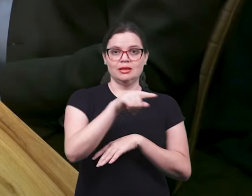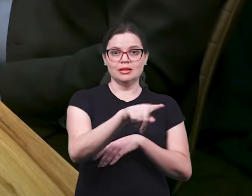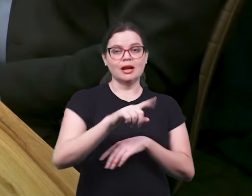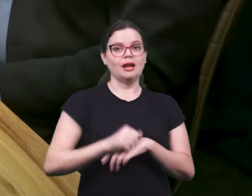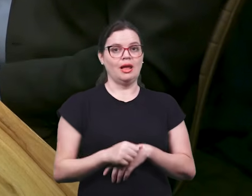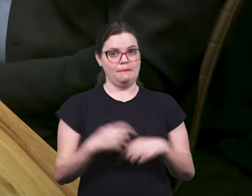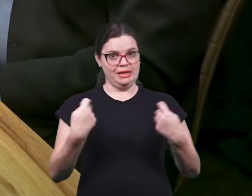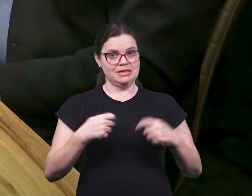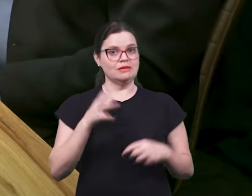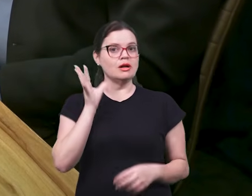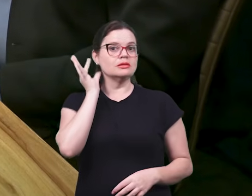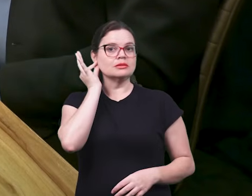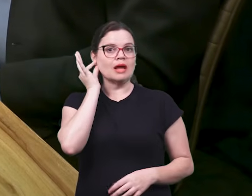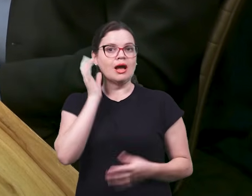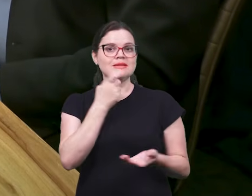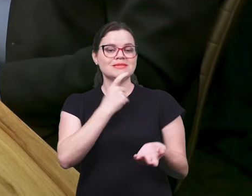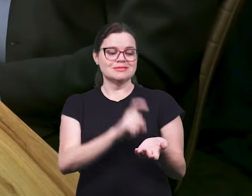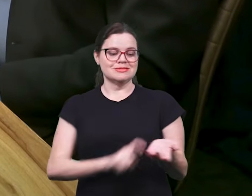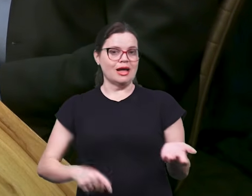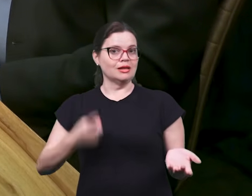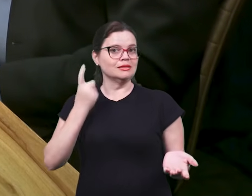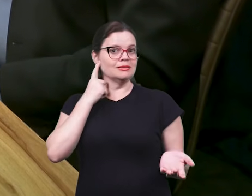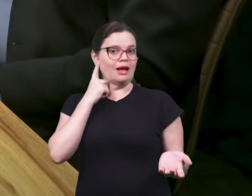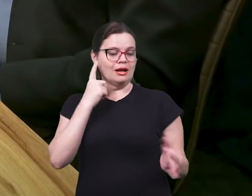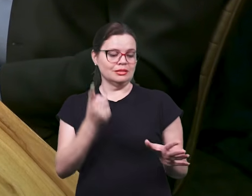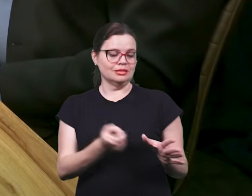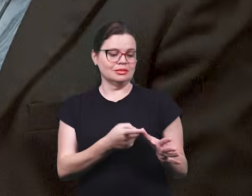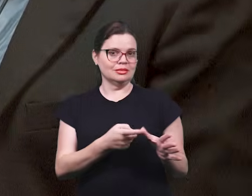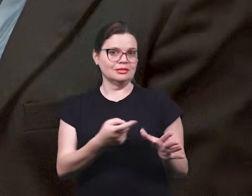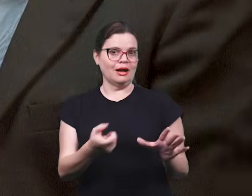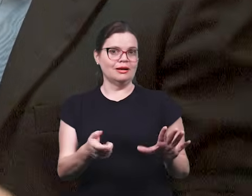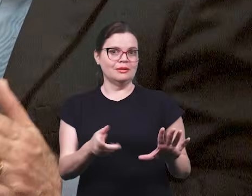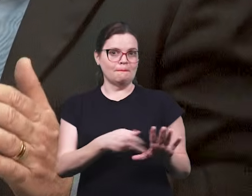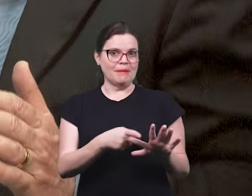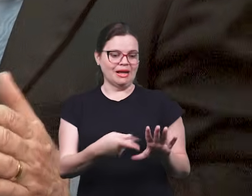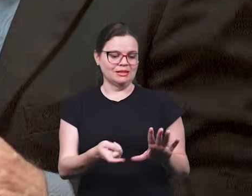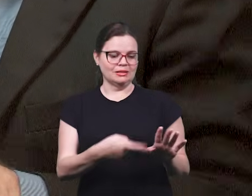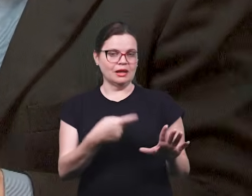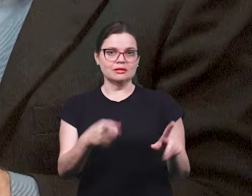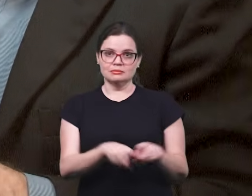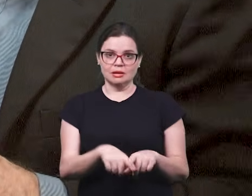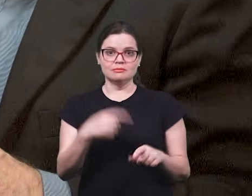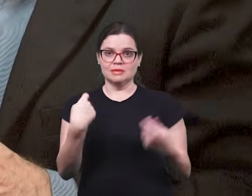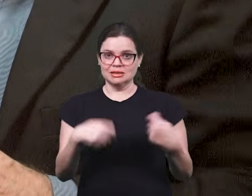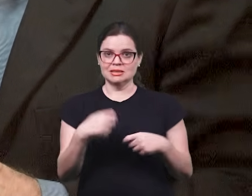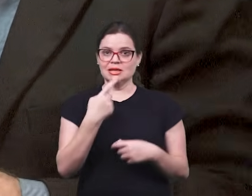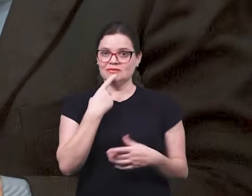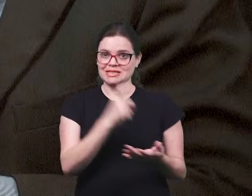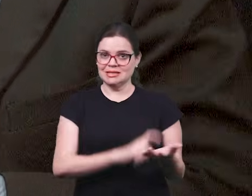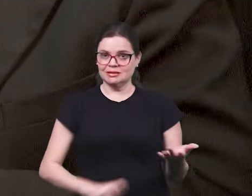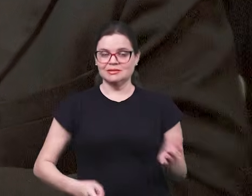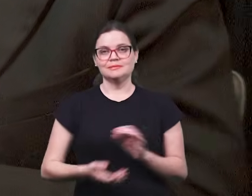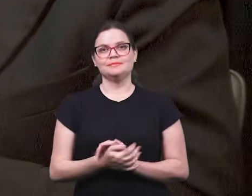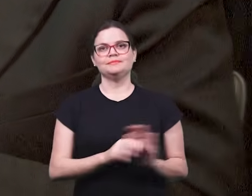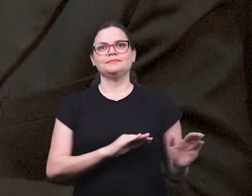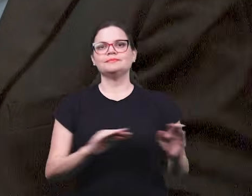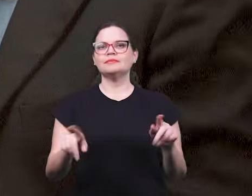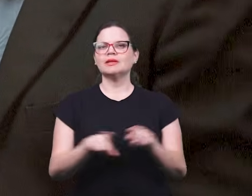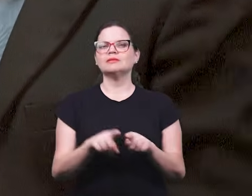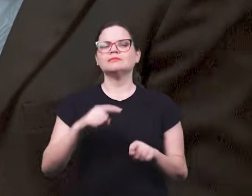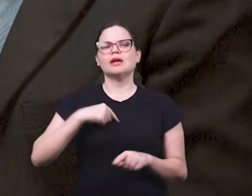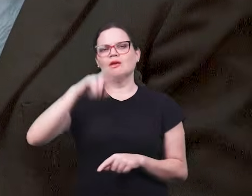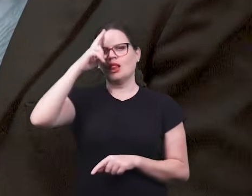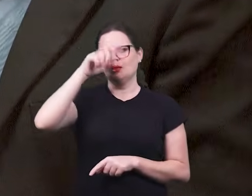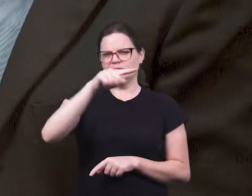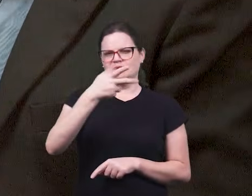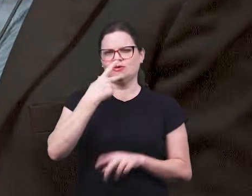sem sangue. E um detalhe, Diniz falou do caráter transitório do tabernáculo, porque o povo estava caminhando. Eu